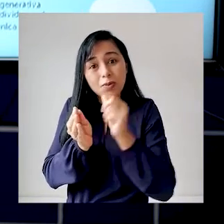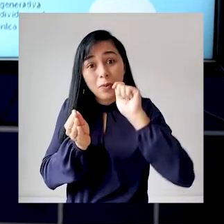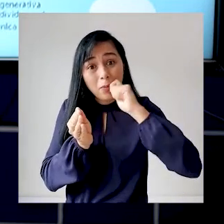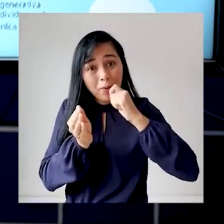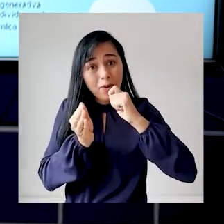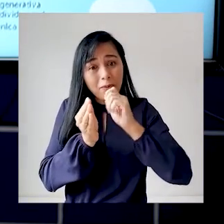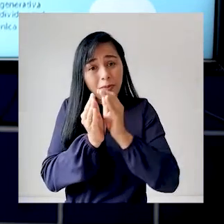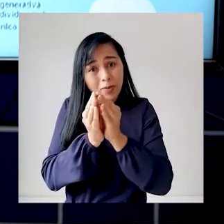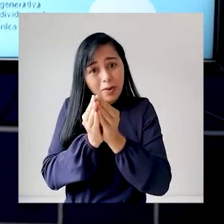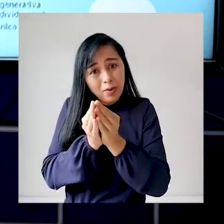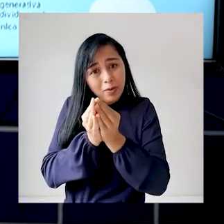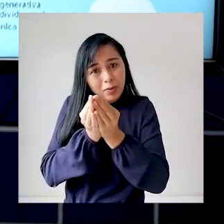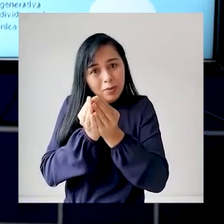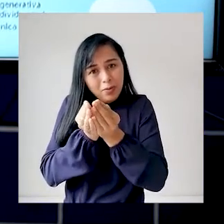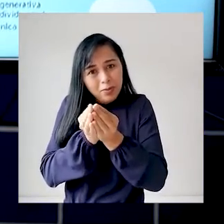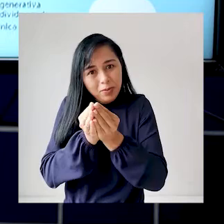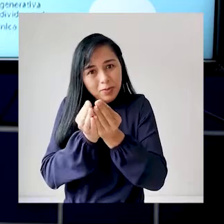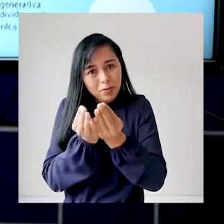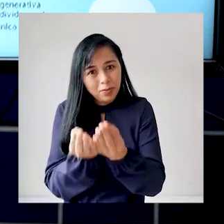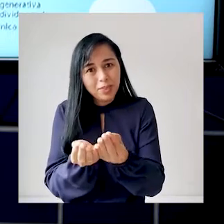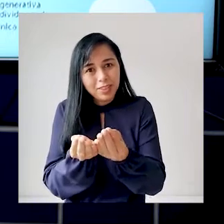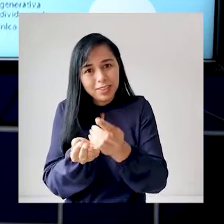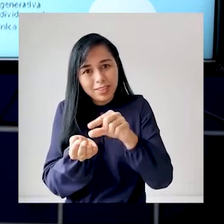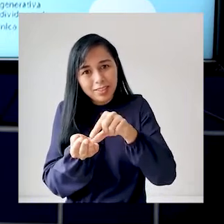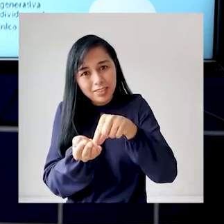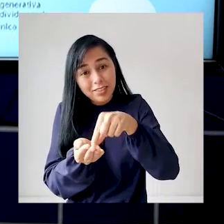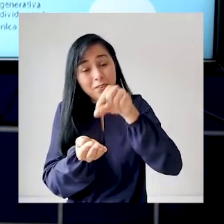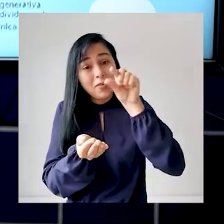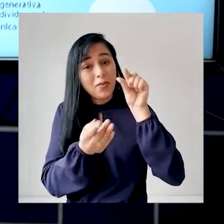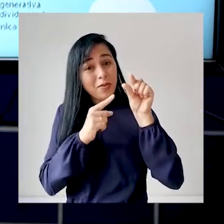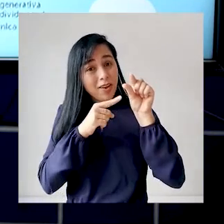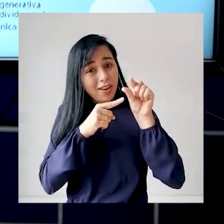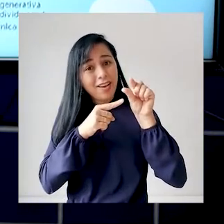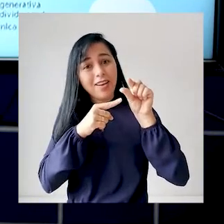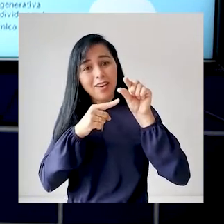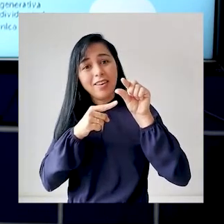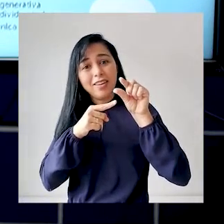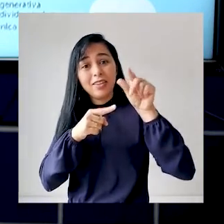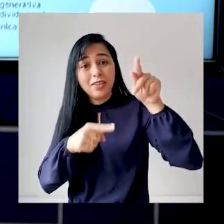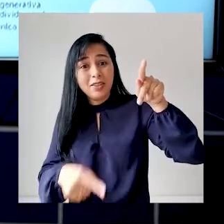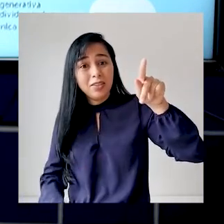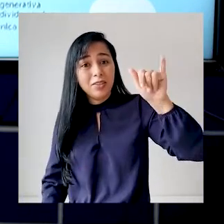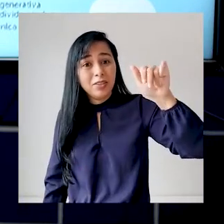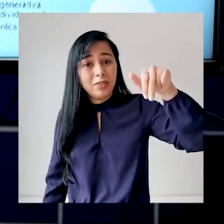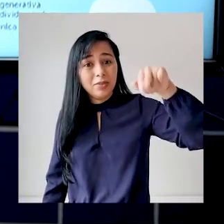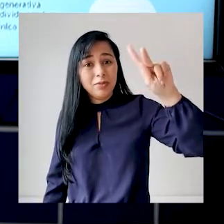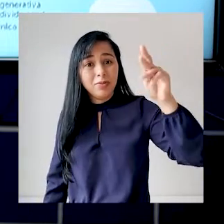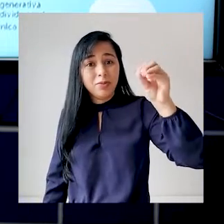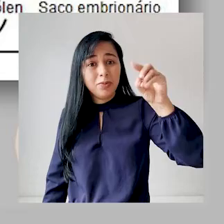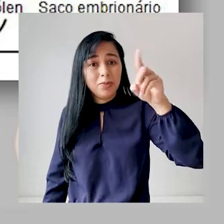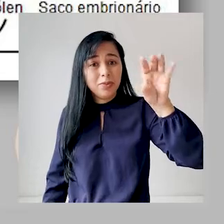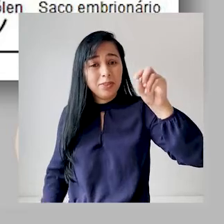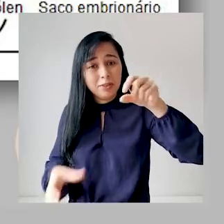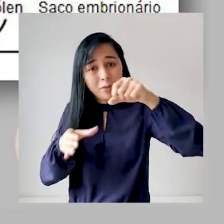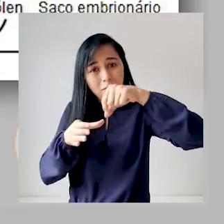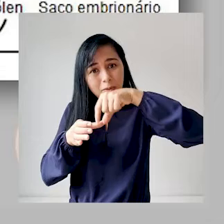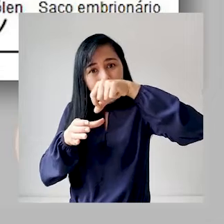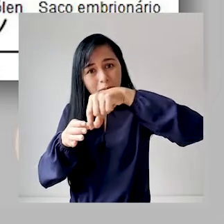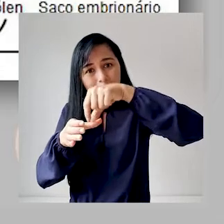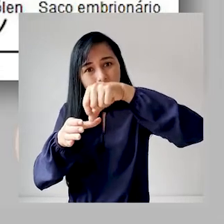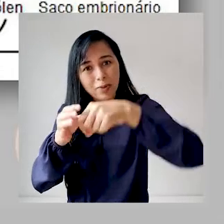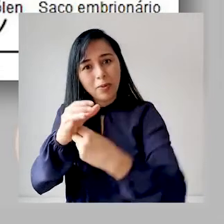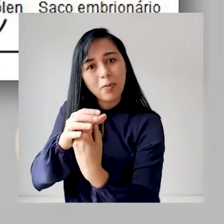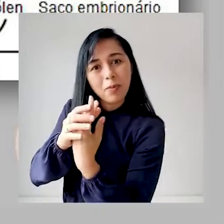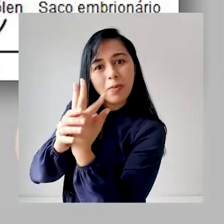embriões que, quando plantadas, essas sementes vão gerar novas plantas. O grupo